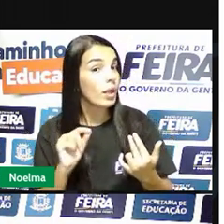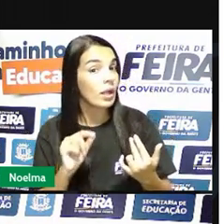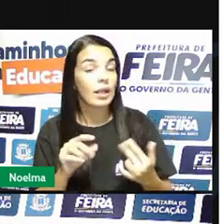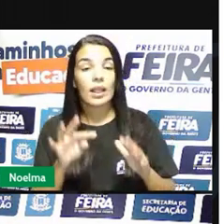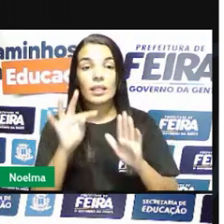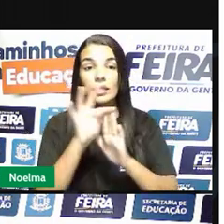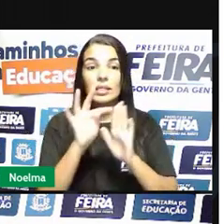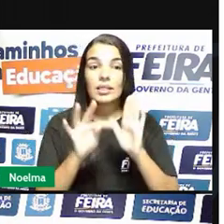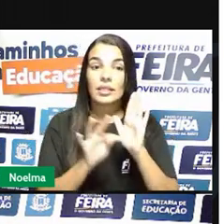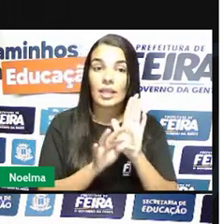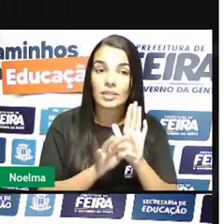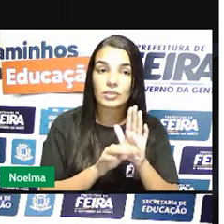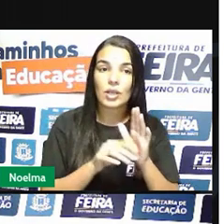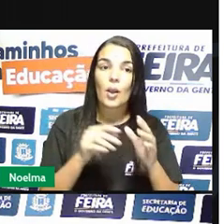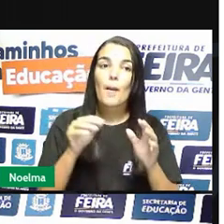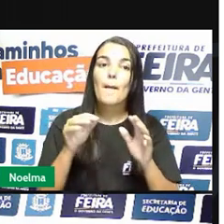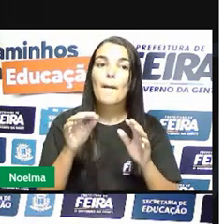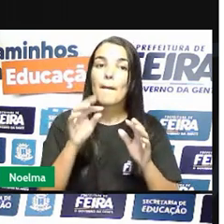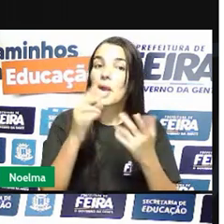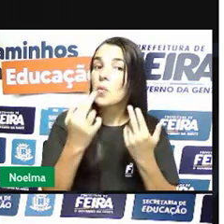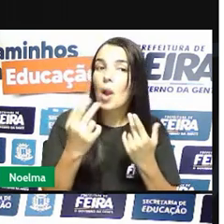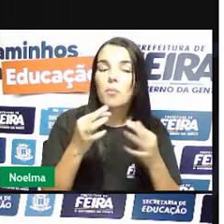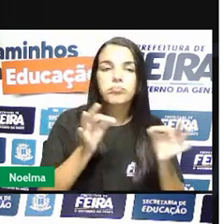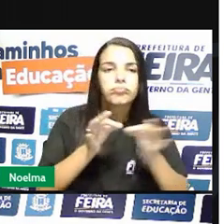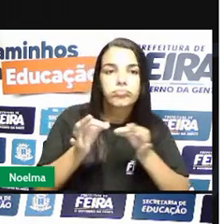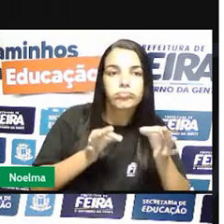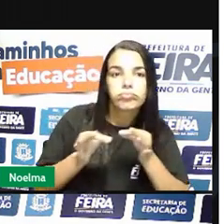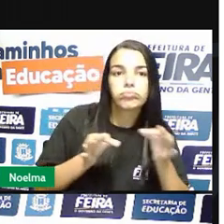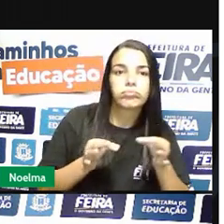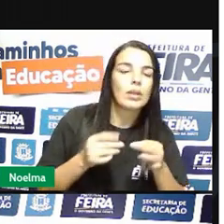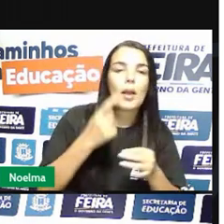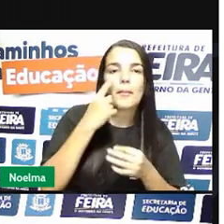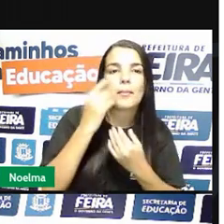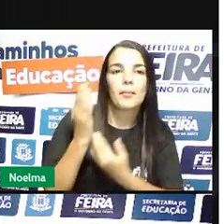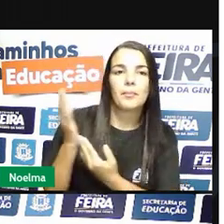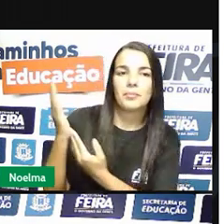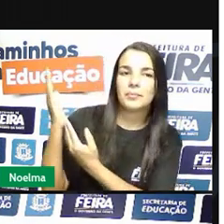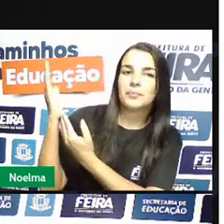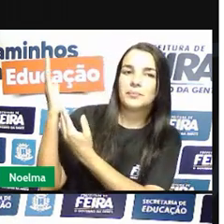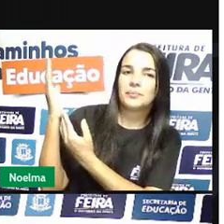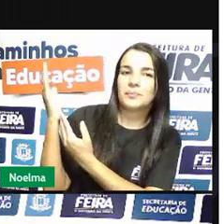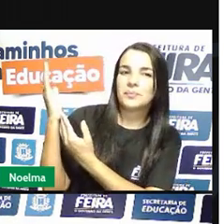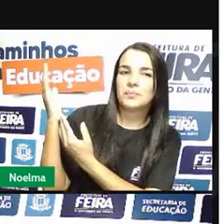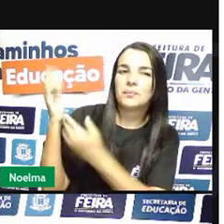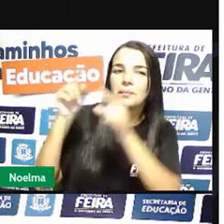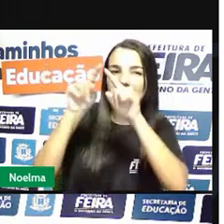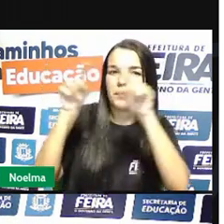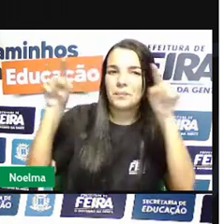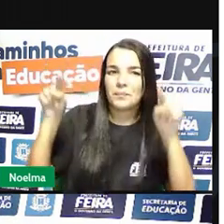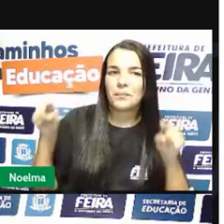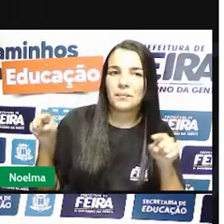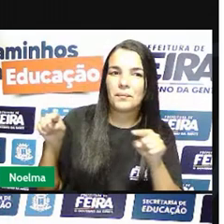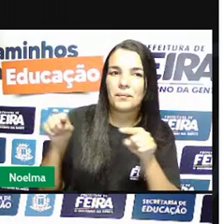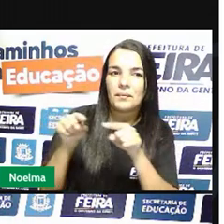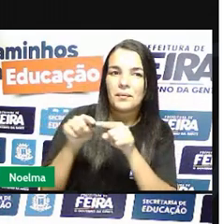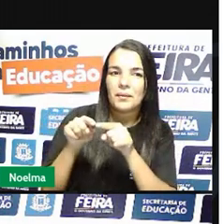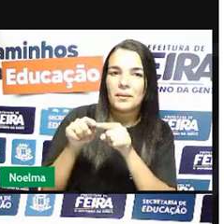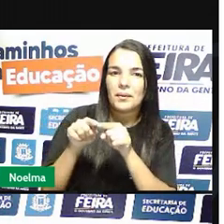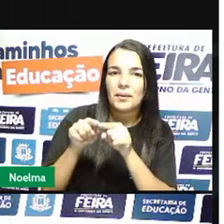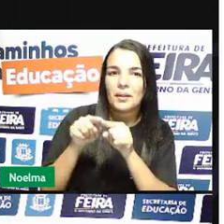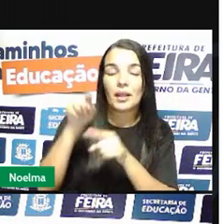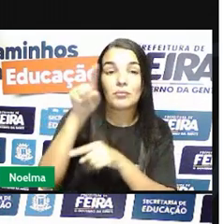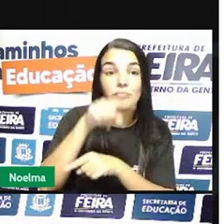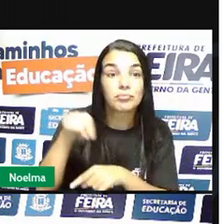textos também eles devem ser planejados. E aí a gente tem um muralzinho aí, né? O desenho de um muralzinho aí, não. É só para a